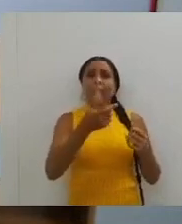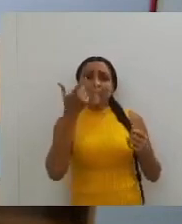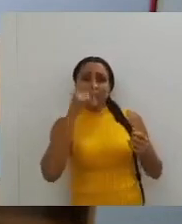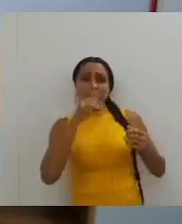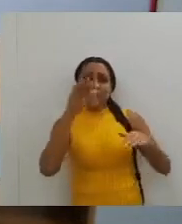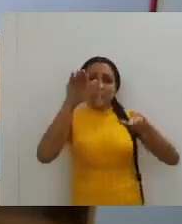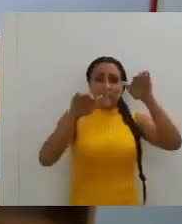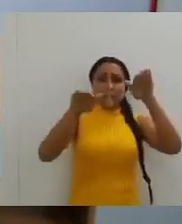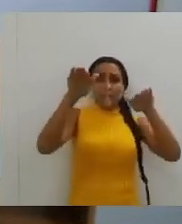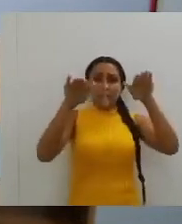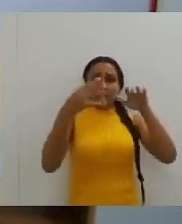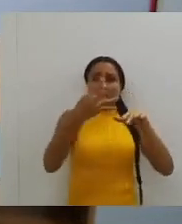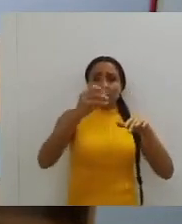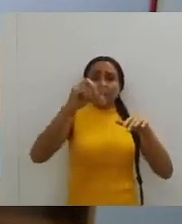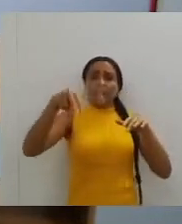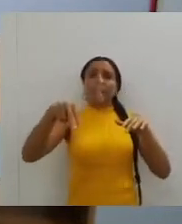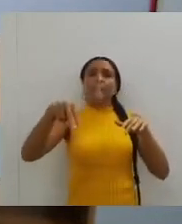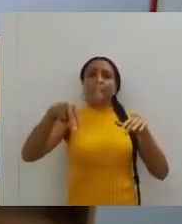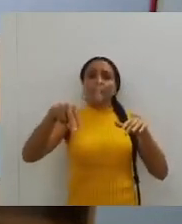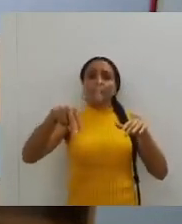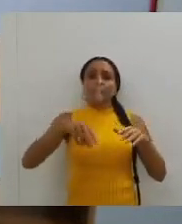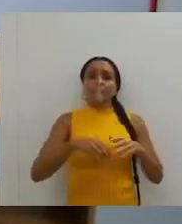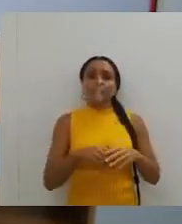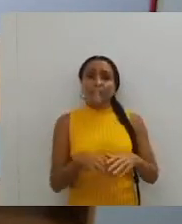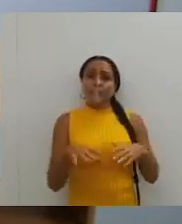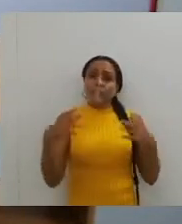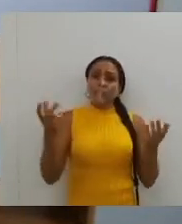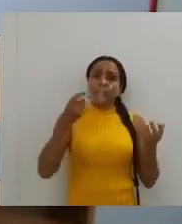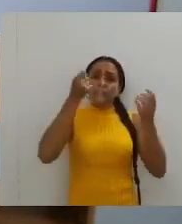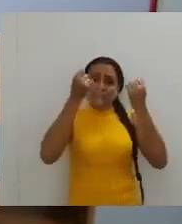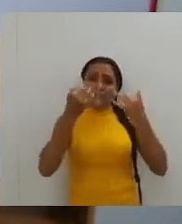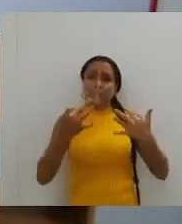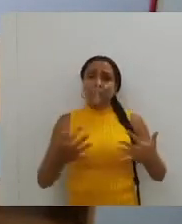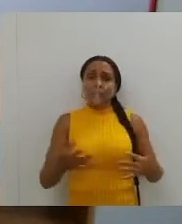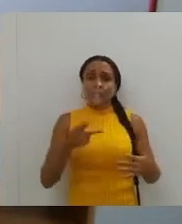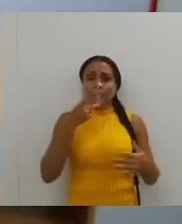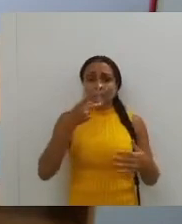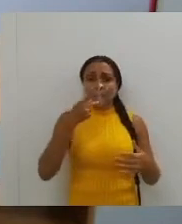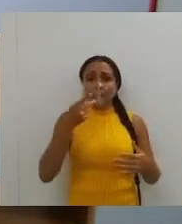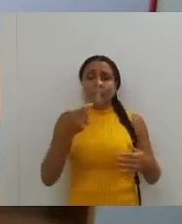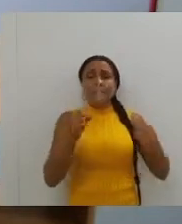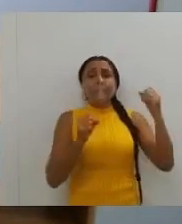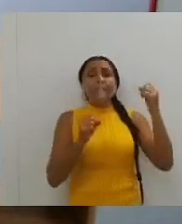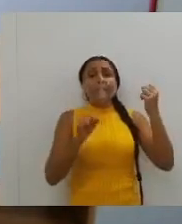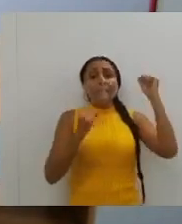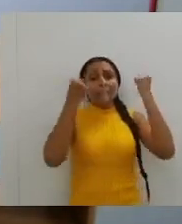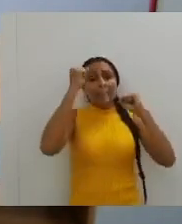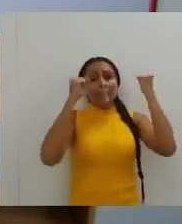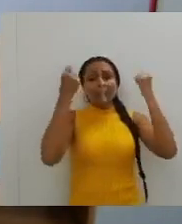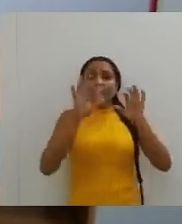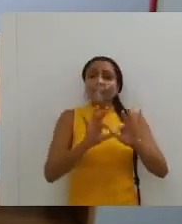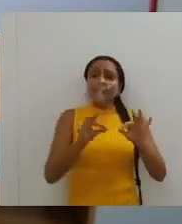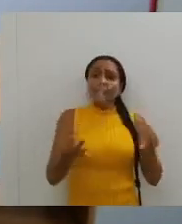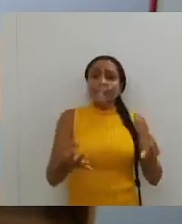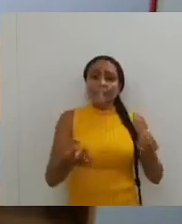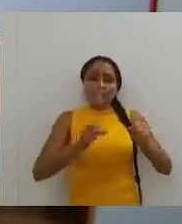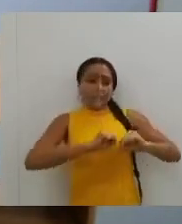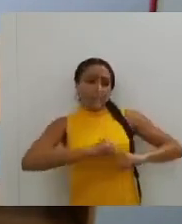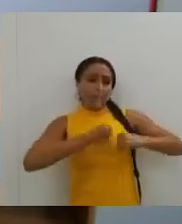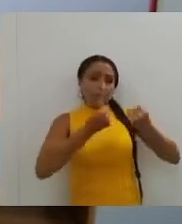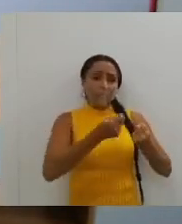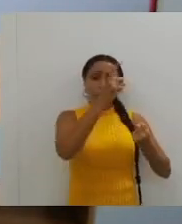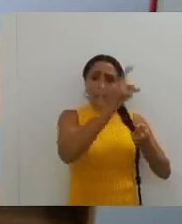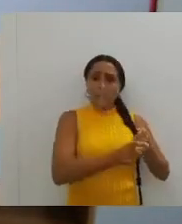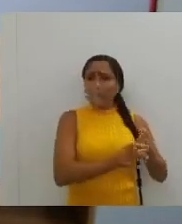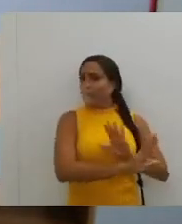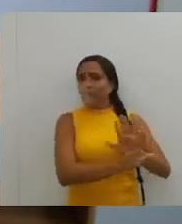objeto de 40 newtons. É por isso que se fala que é uma máquina simples. Ao invés do esforço ser feito pelo